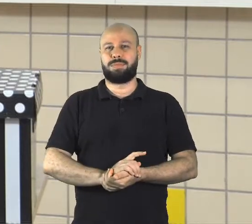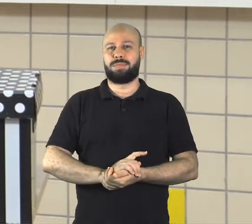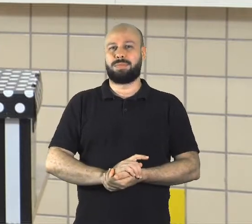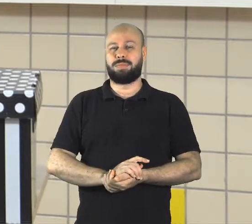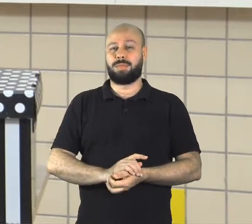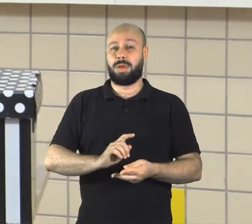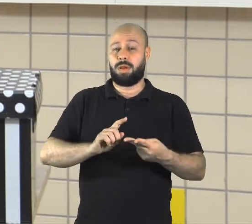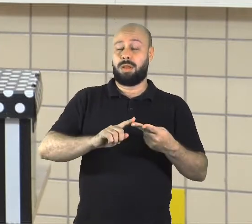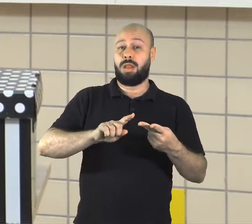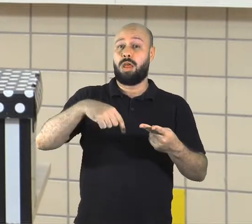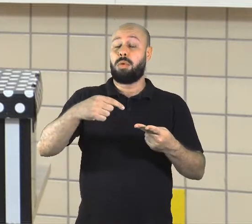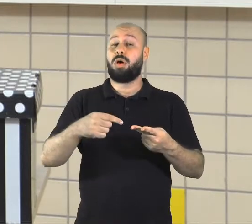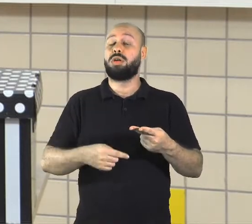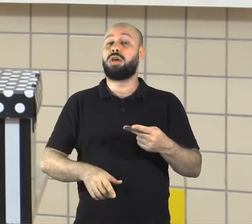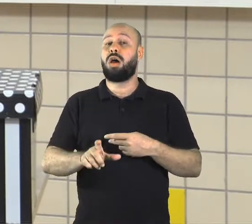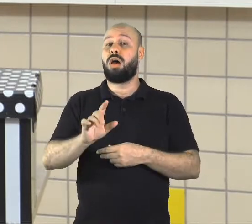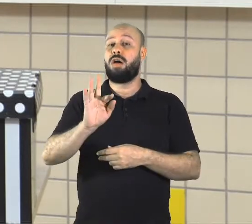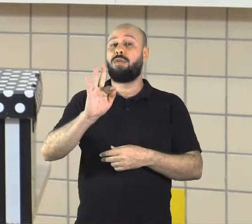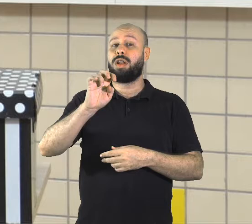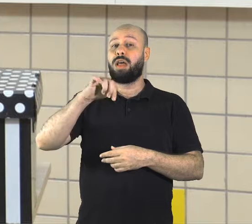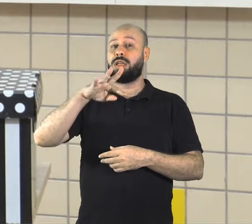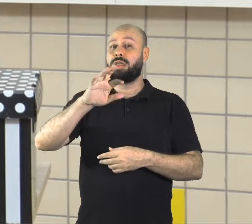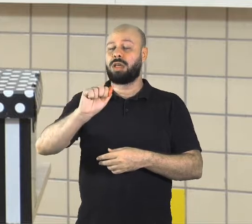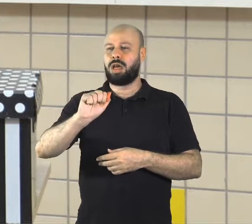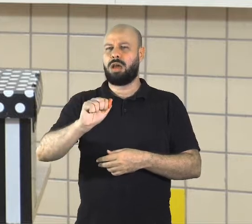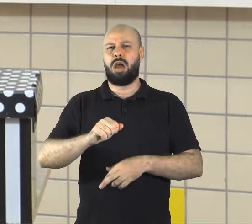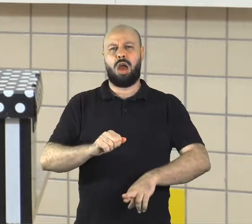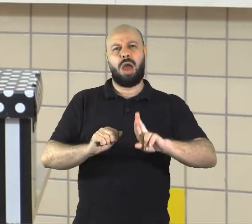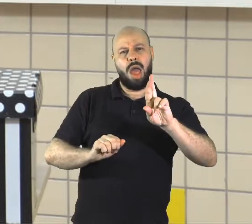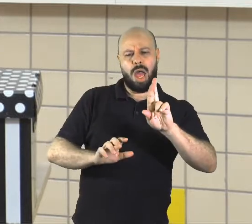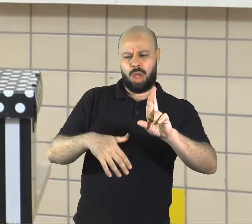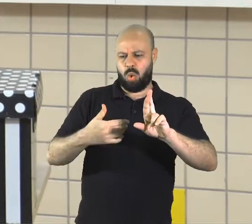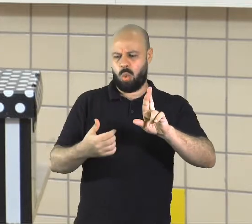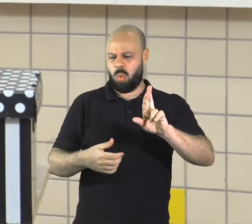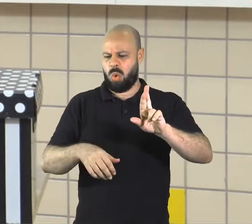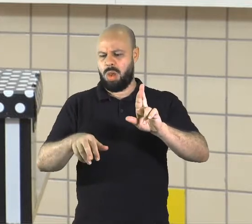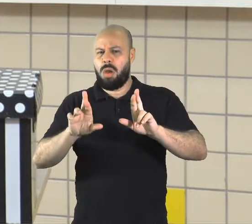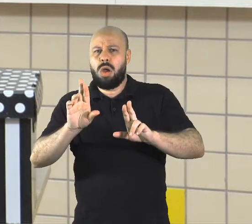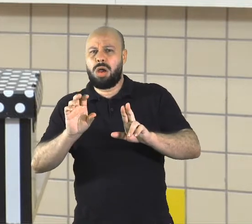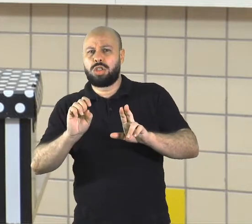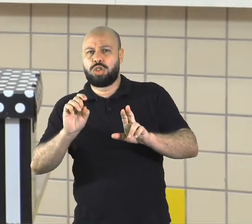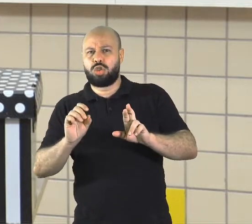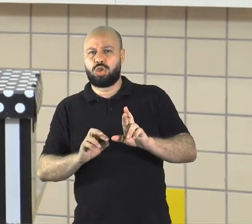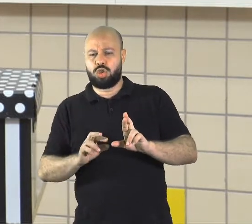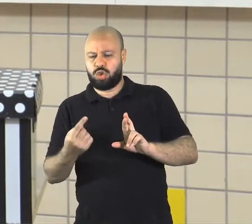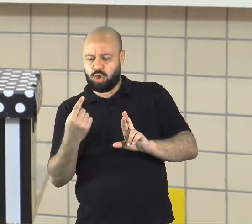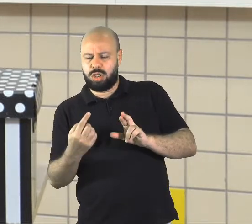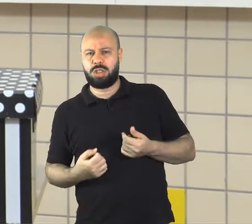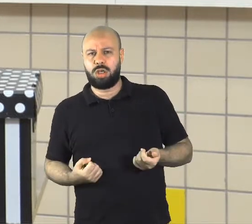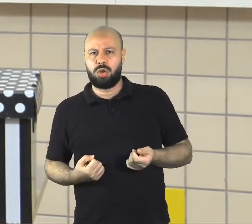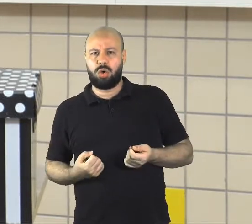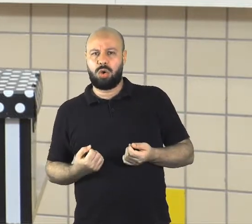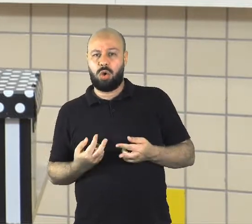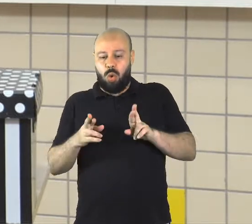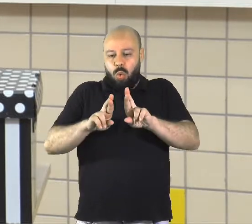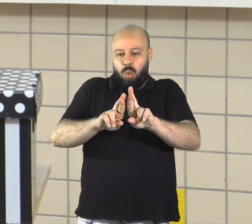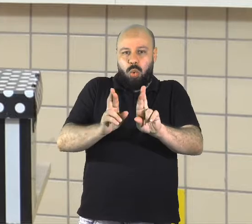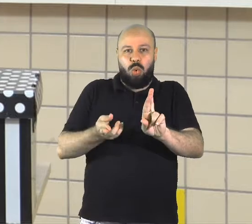da fonética. Quando é que eu uso o R? Quando que eu não uso? Aonde que ele está sozinho? Aonde que ele vai estar com o irmão